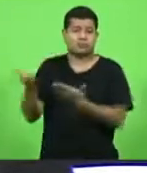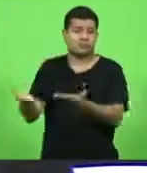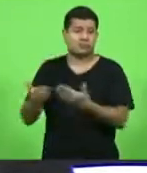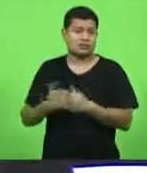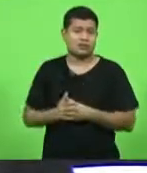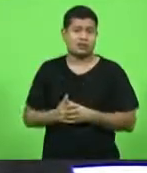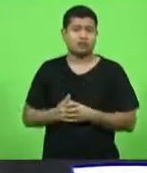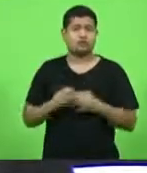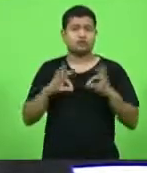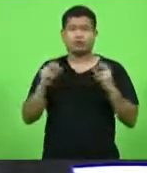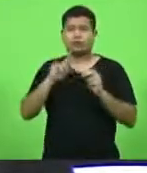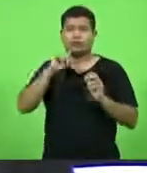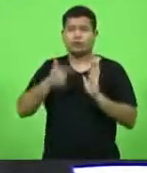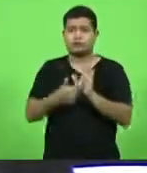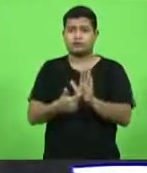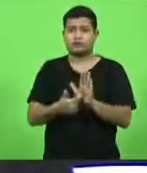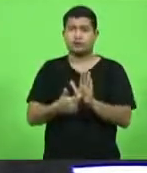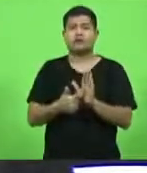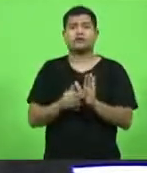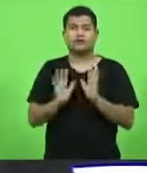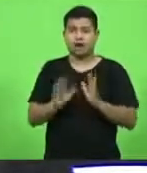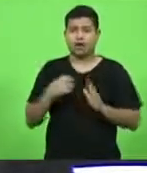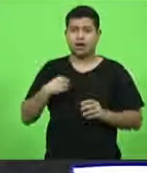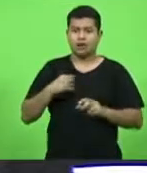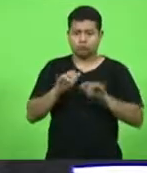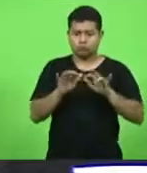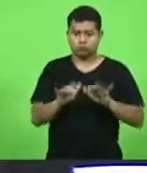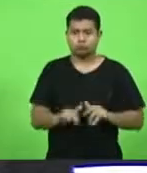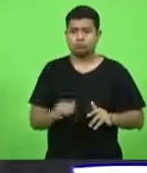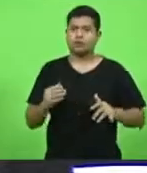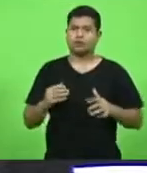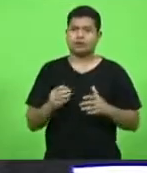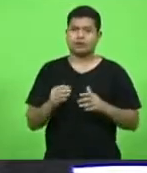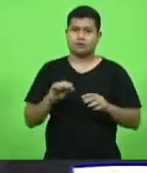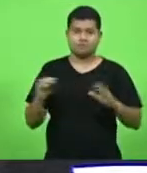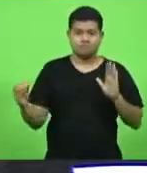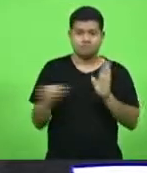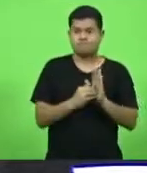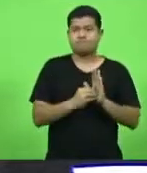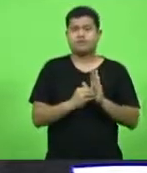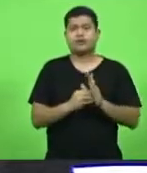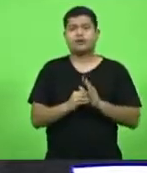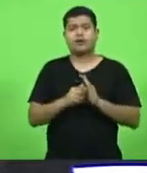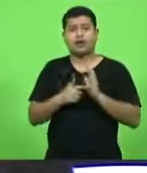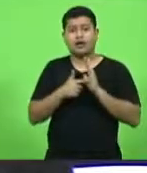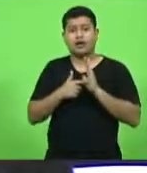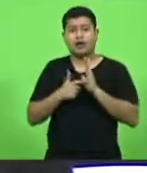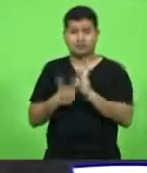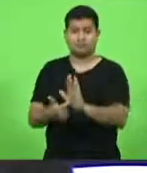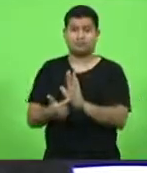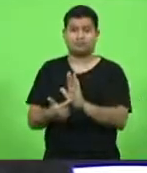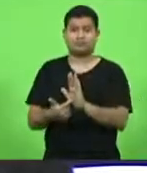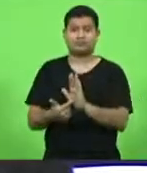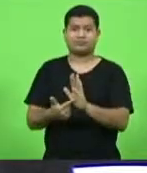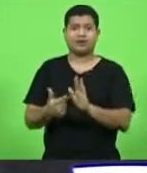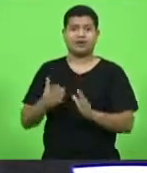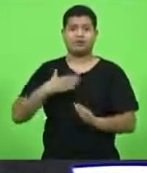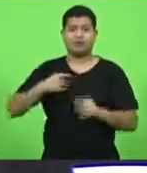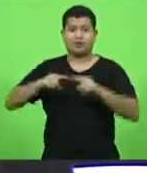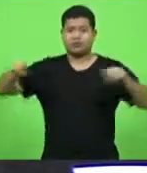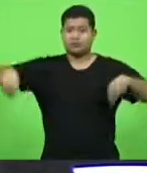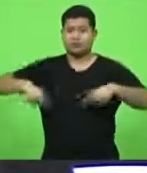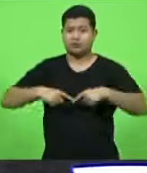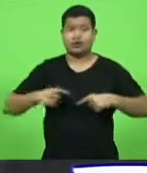através de pessoas que trabalham lá e de pessoas que utilizam a SAMU ah e hoje mais uma